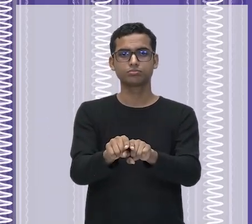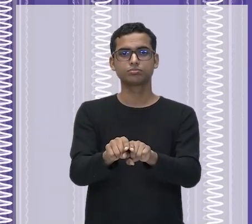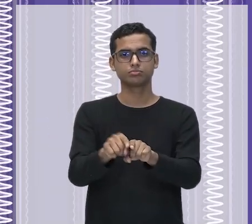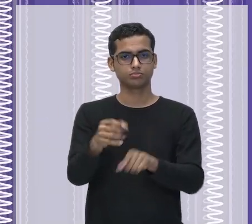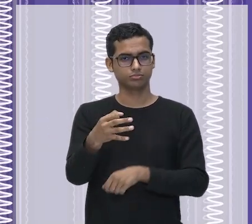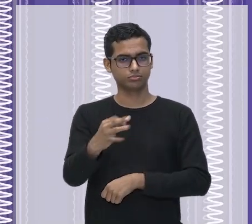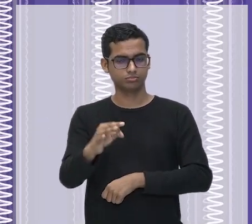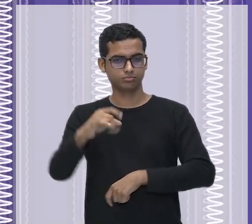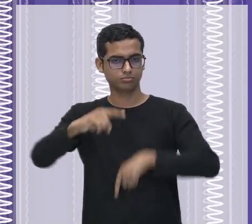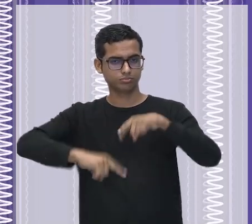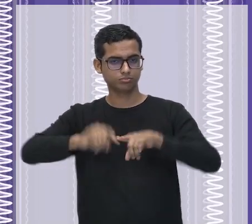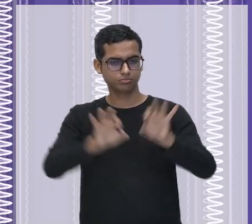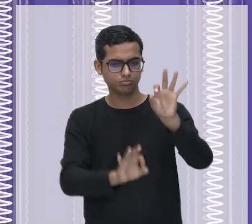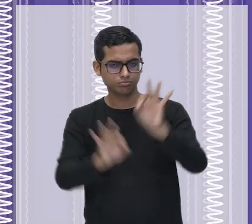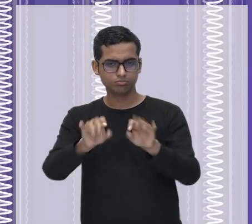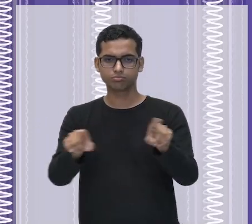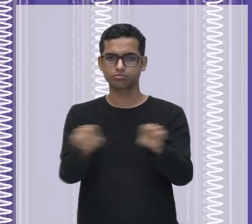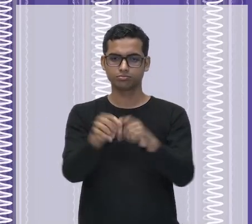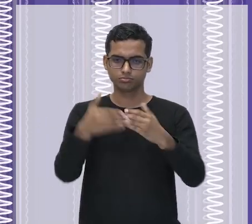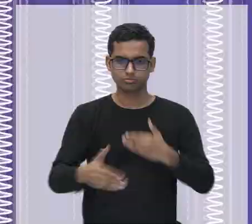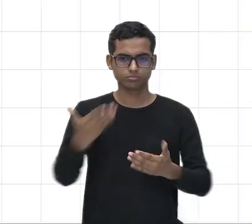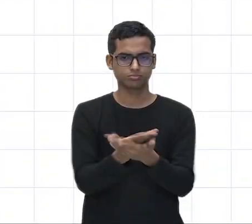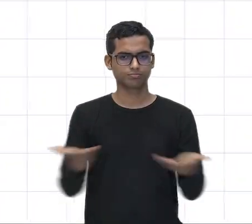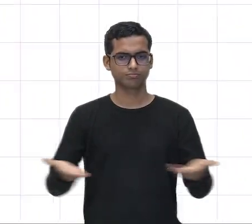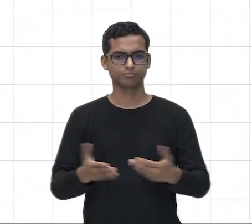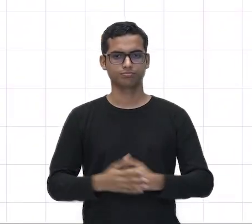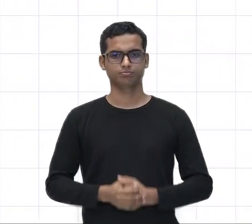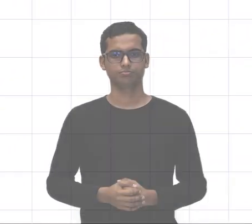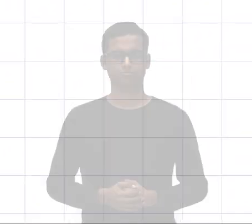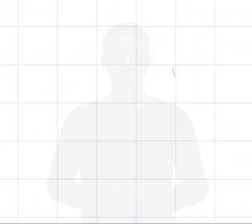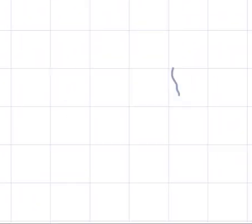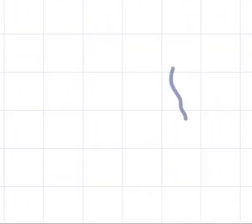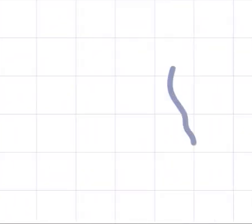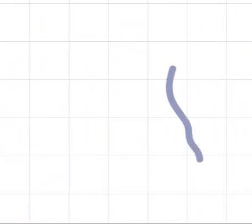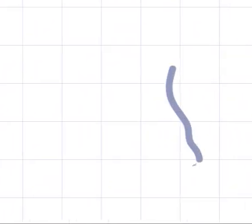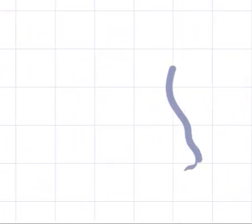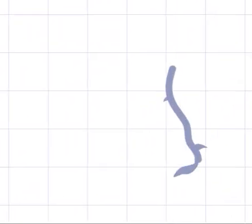o seu material e vamos à aula.